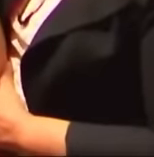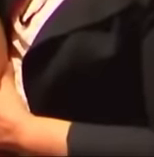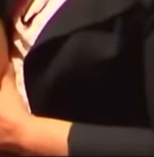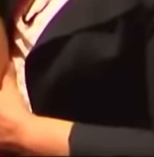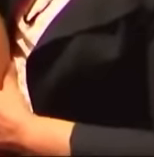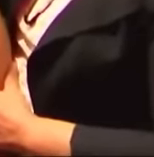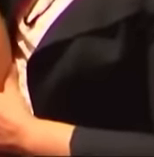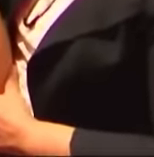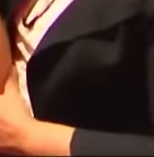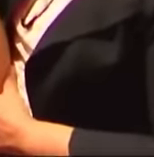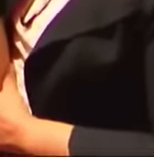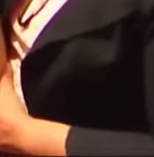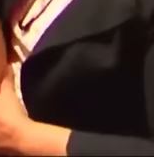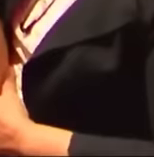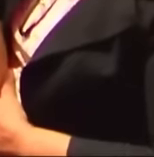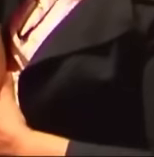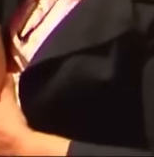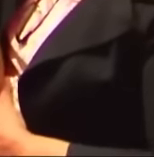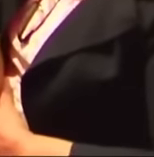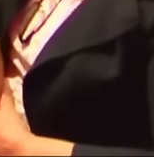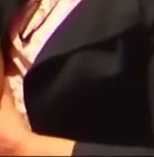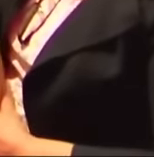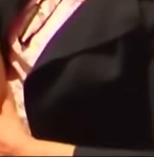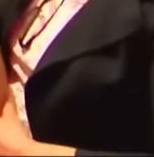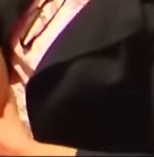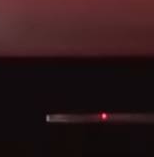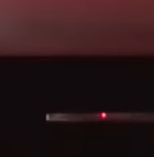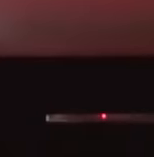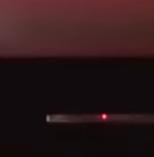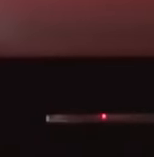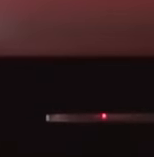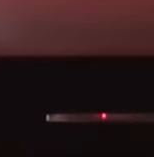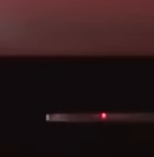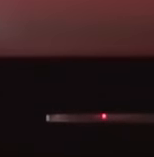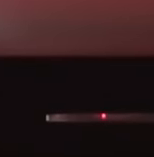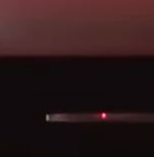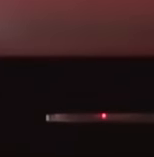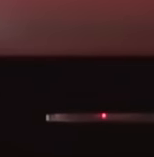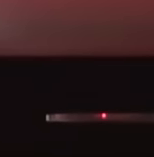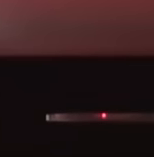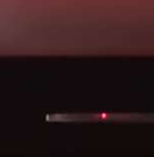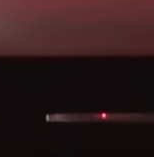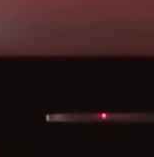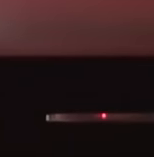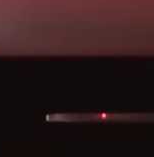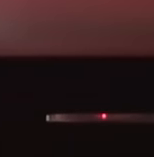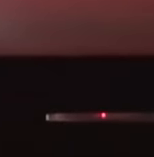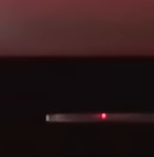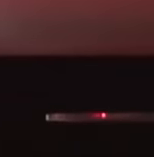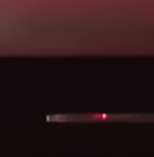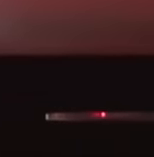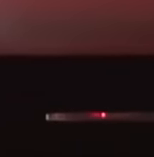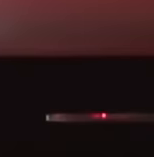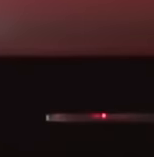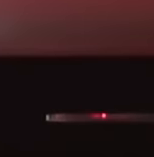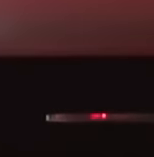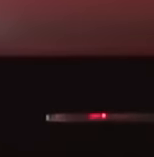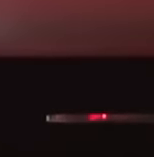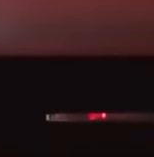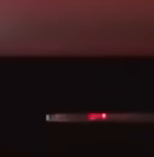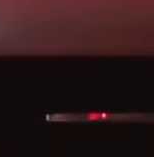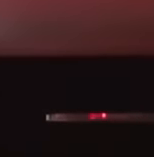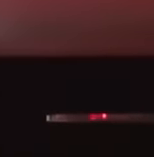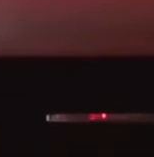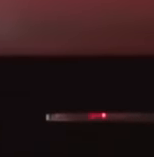também, ore. Ore a falar com Deus todos os dias. Começa a praticar isso agora todos os dias.